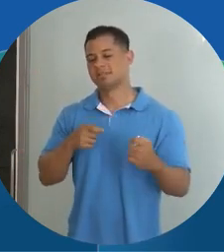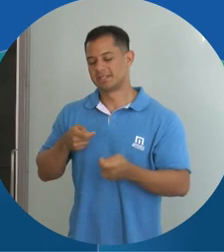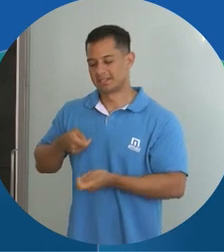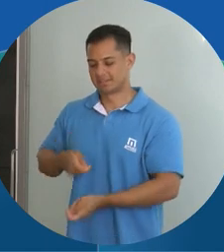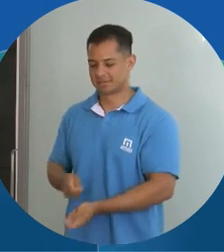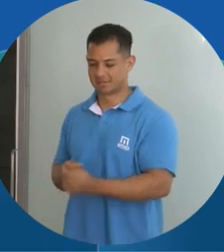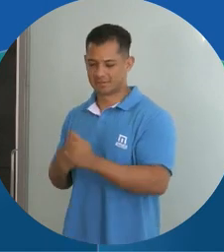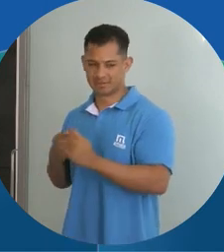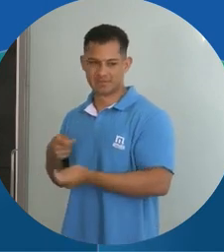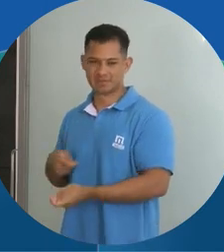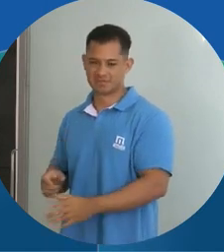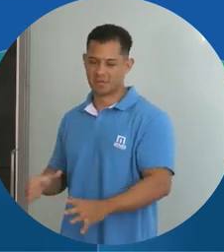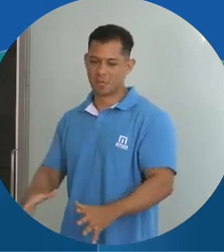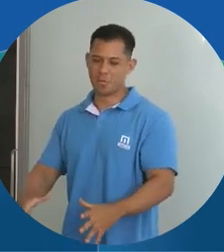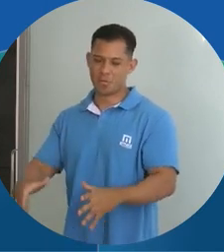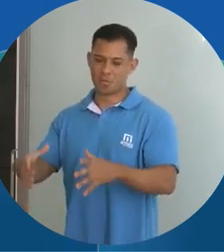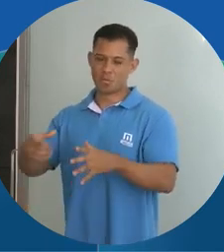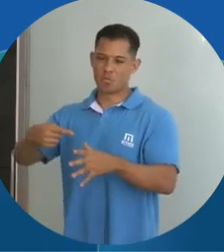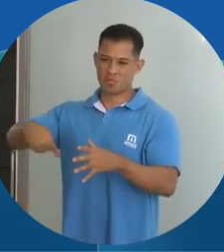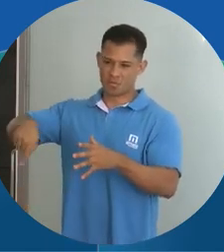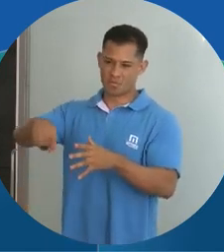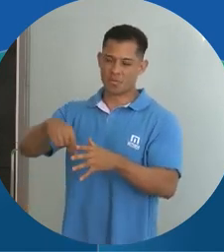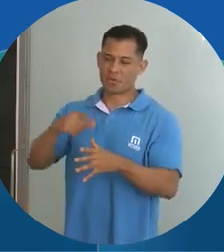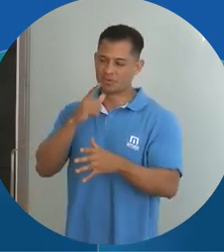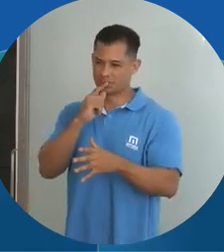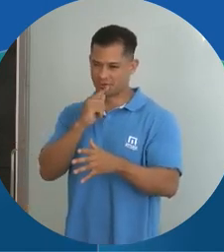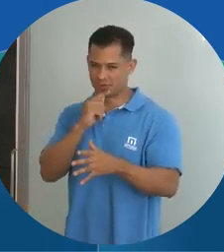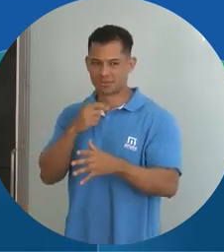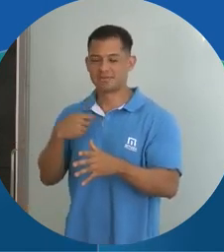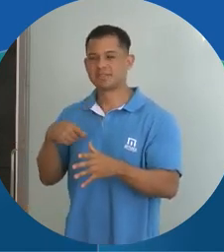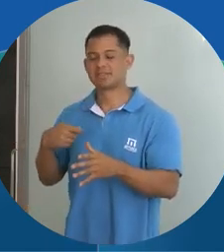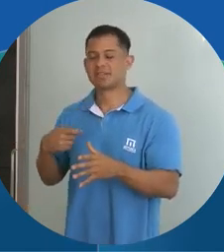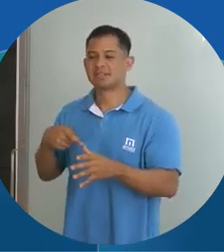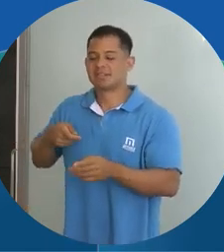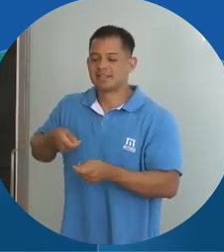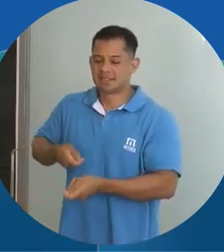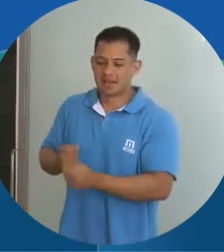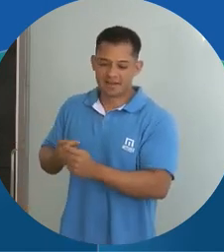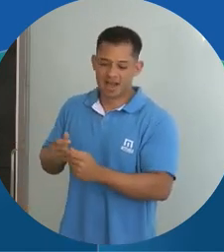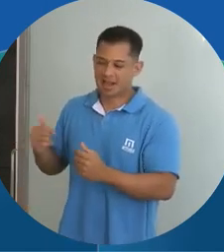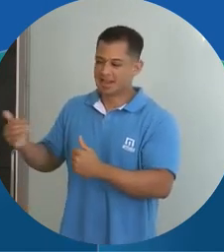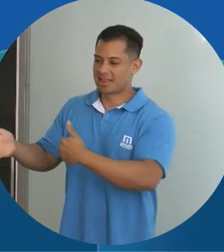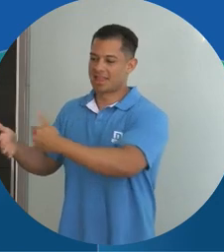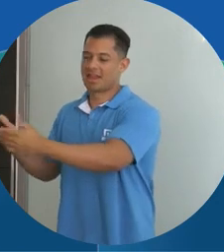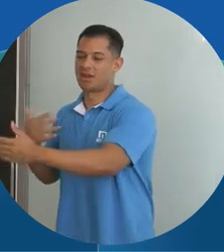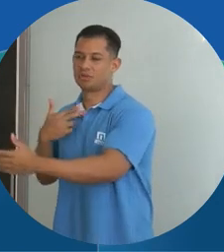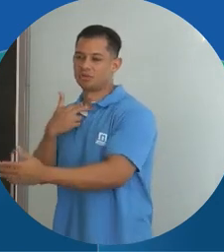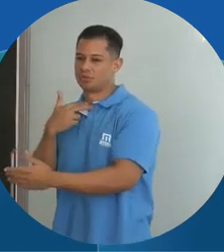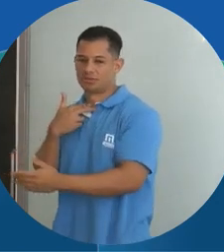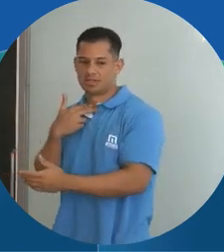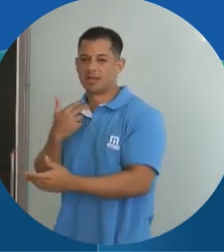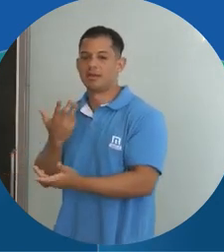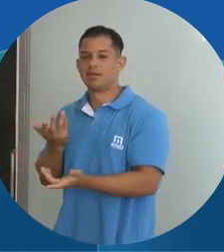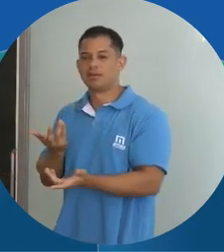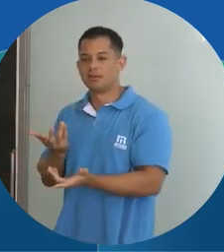poço de carepe, e a gente não tinha como escavar ou abrir mais a lateral ali para poder fazer uma